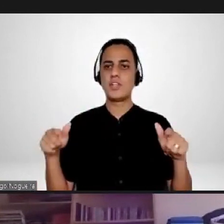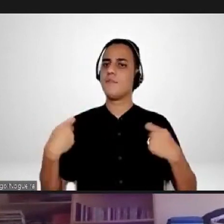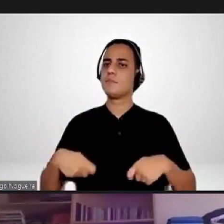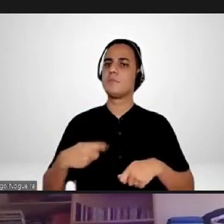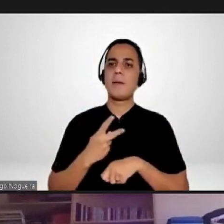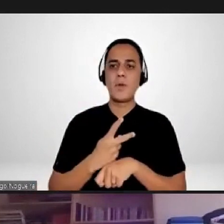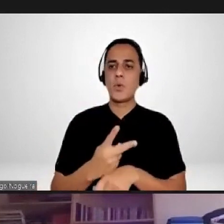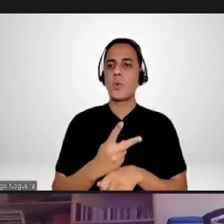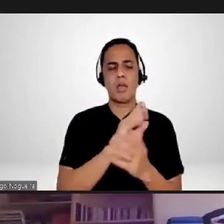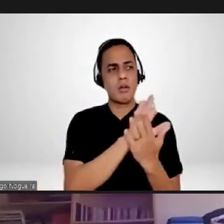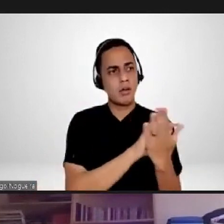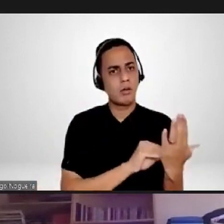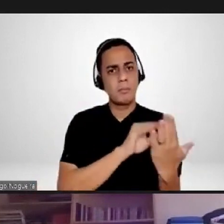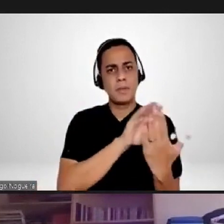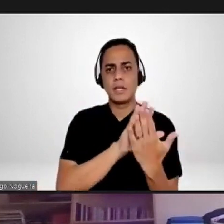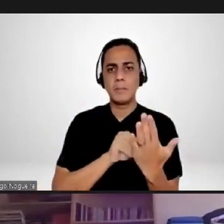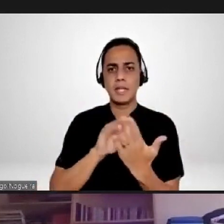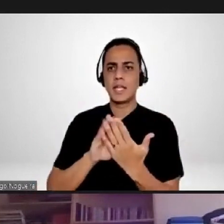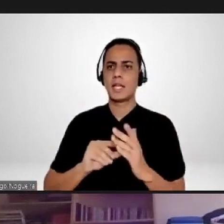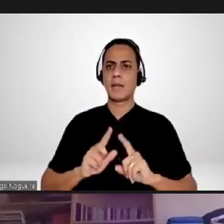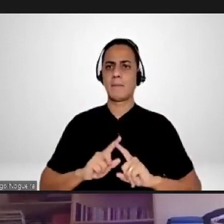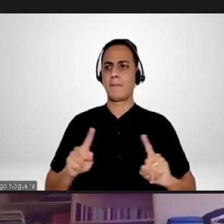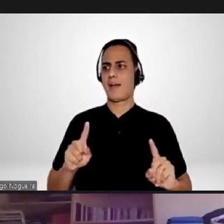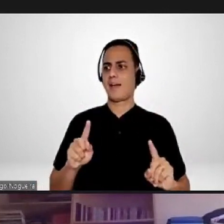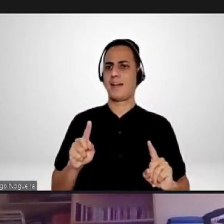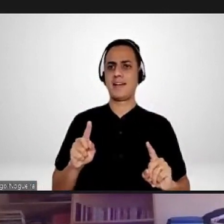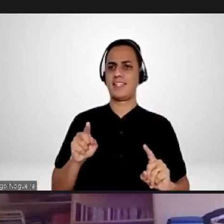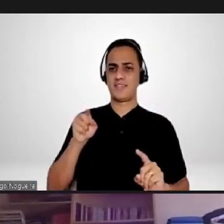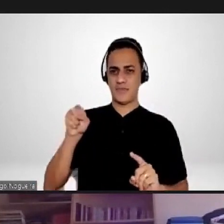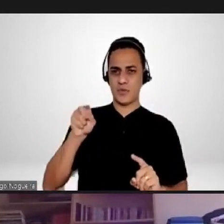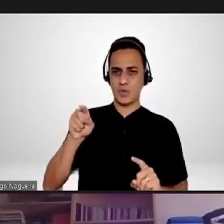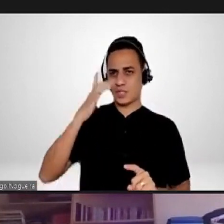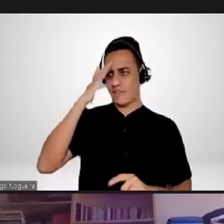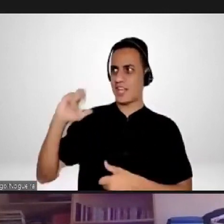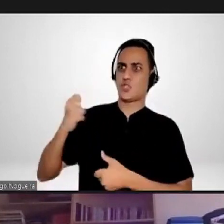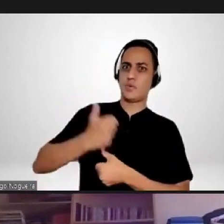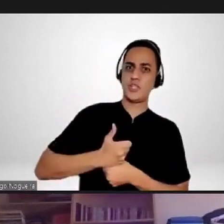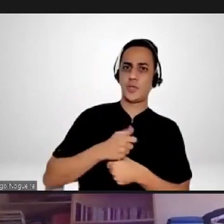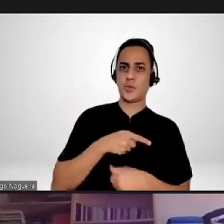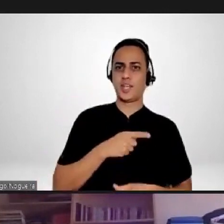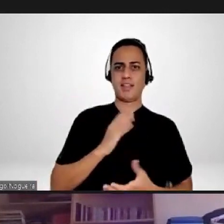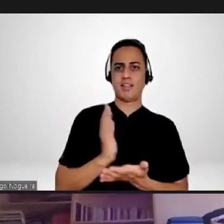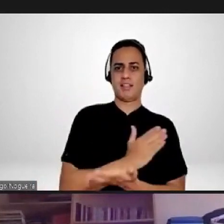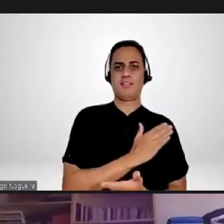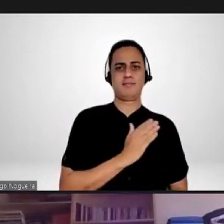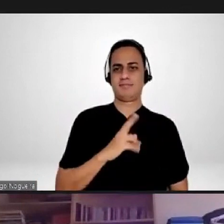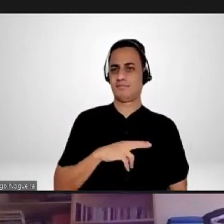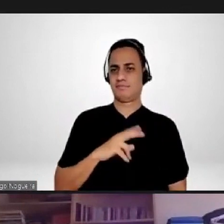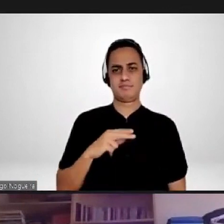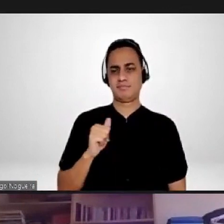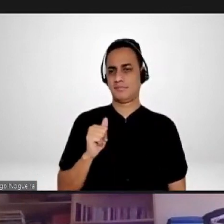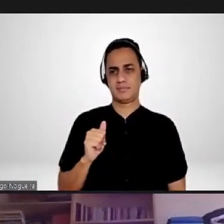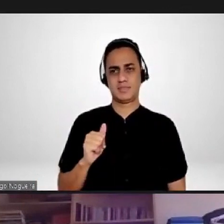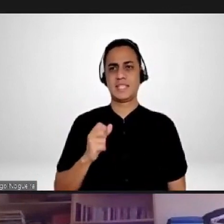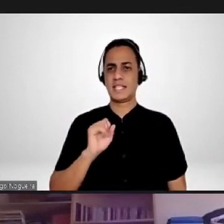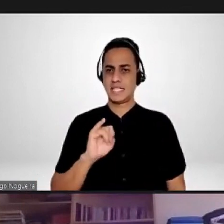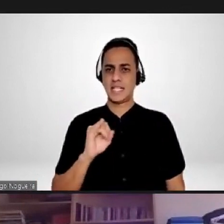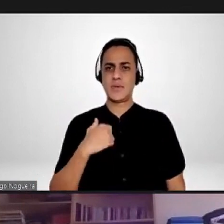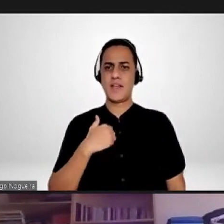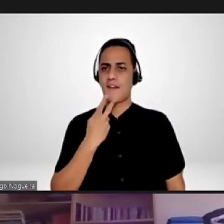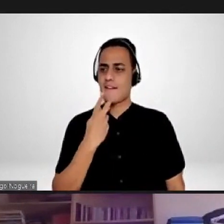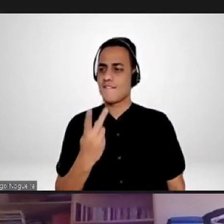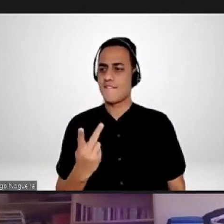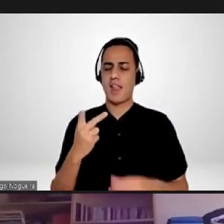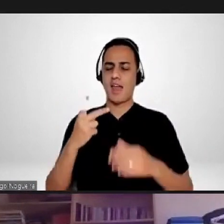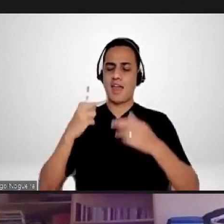processo de imitação, mas ninguém vai ter a sua voz. Se eu tentar falar uma frase em grego, em